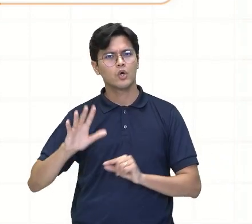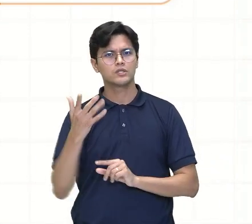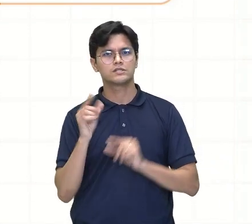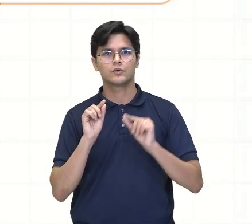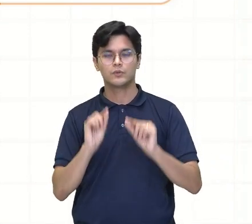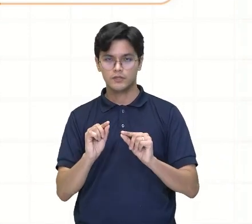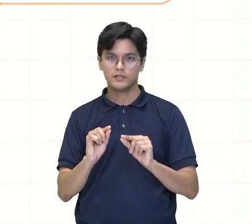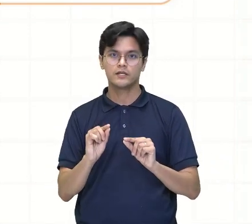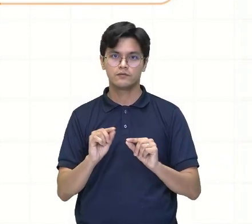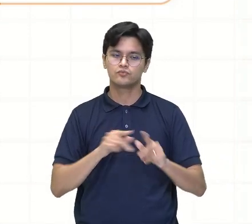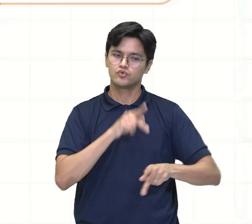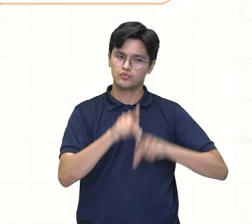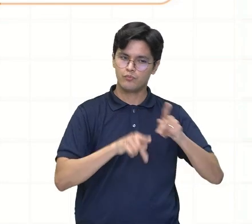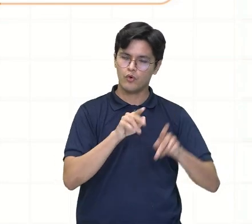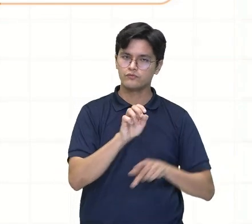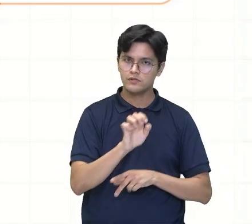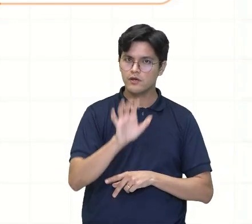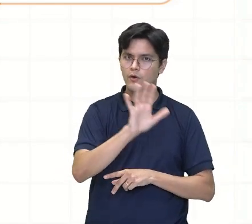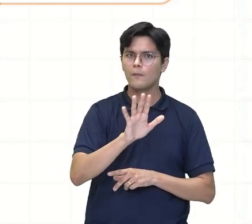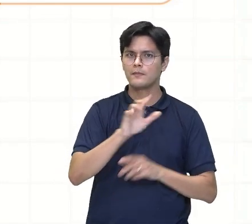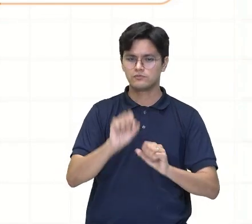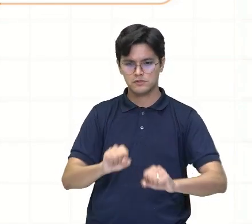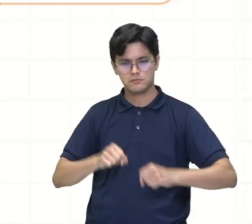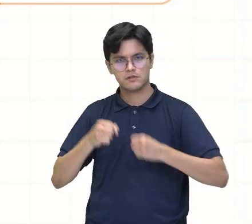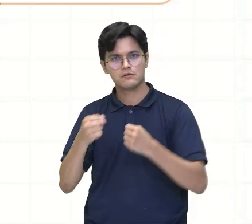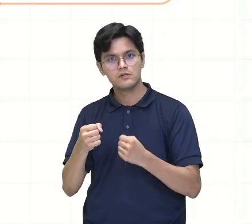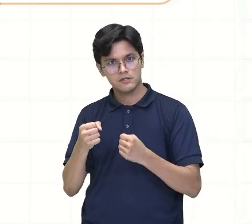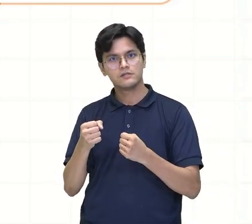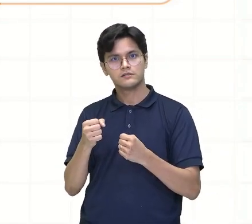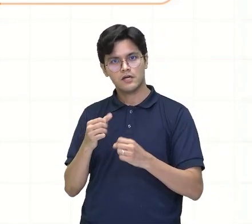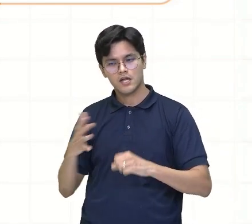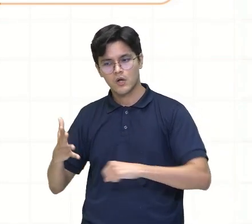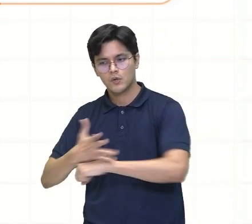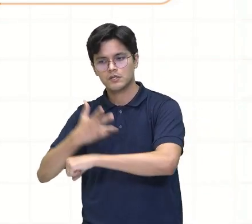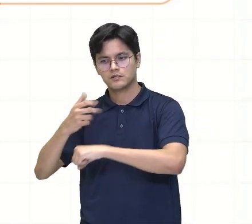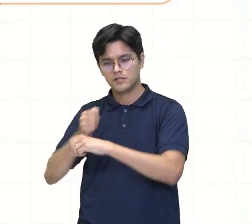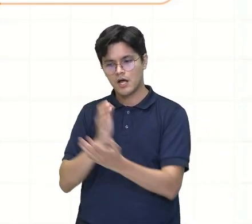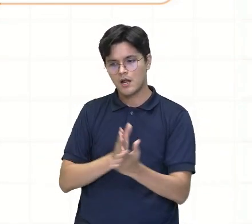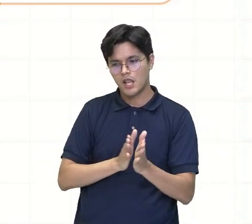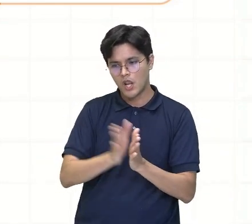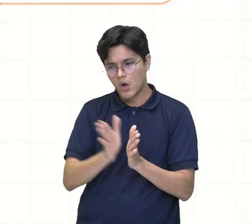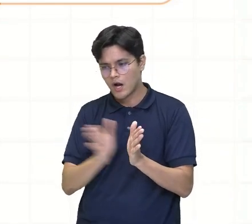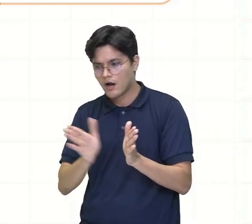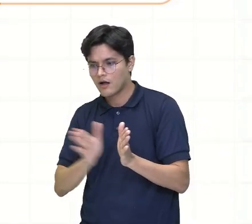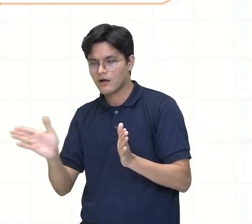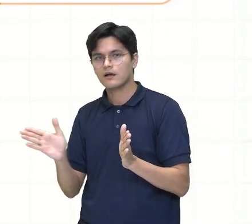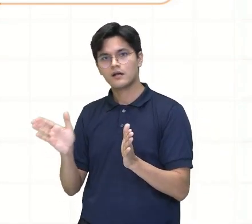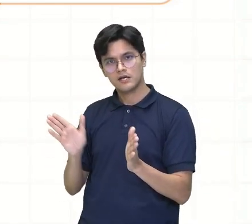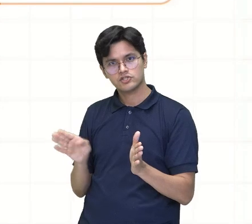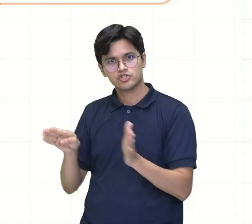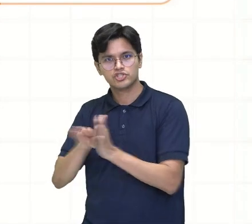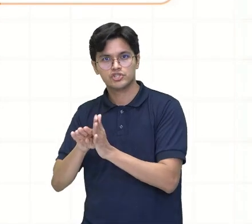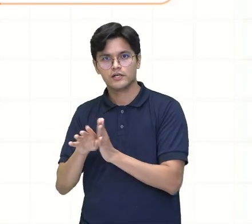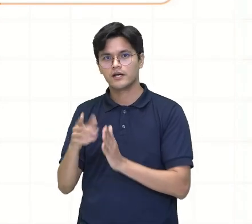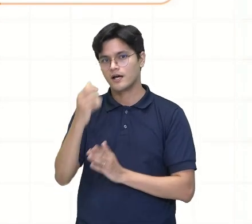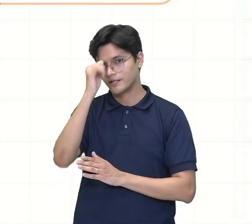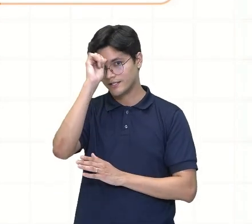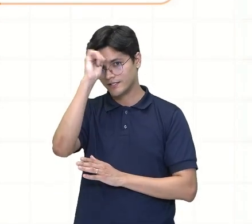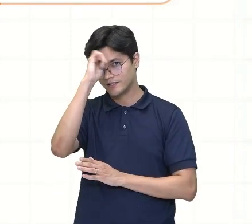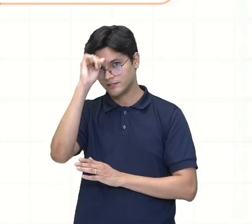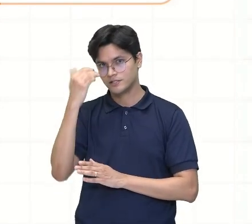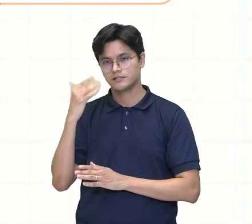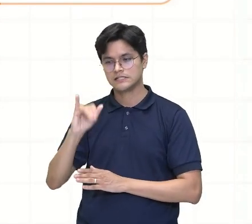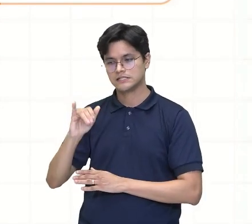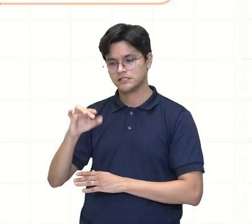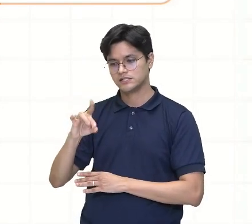dos povos europeus para conquistar rotas comerciais para as Índias, E aqui nós colocamos a